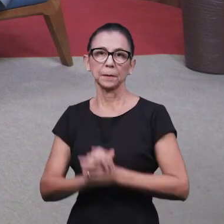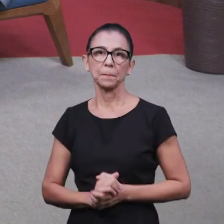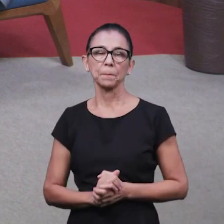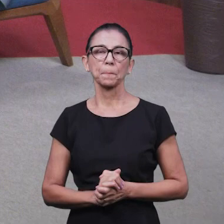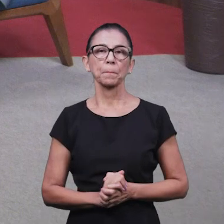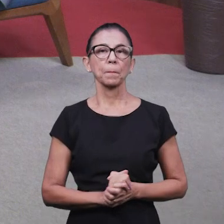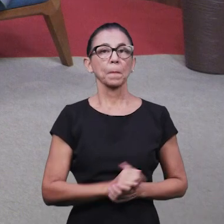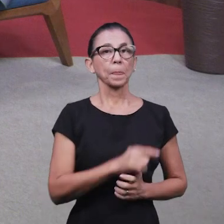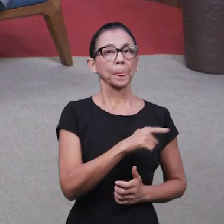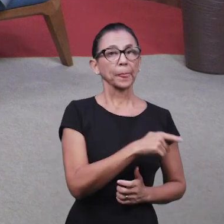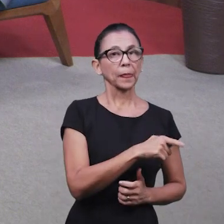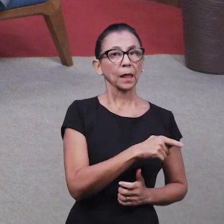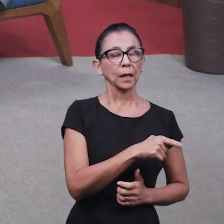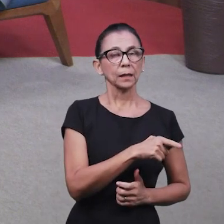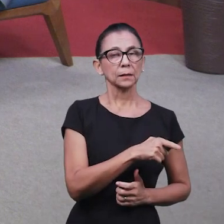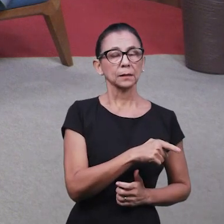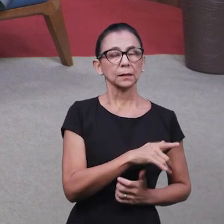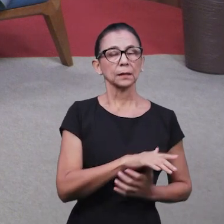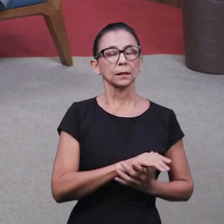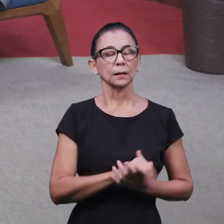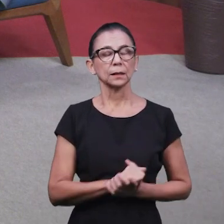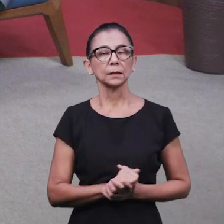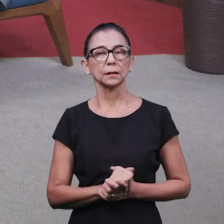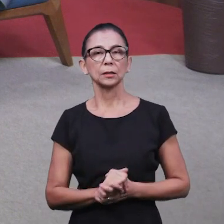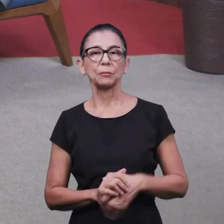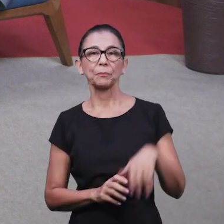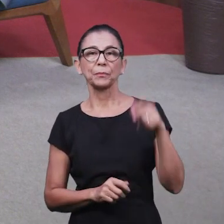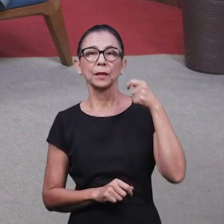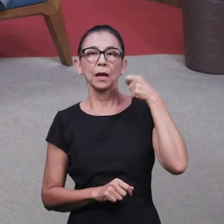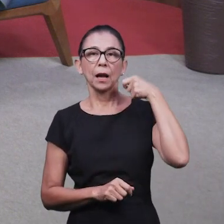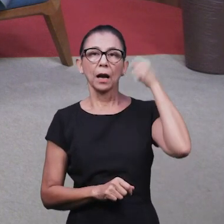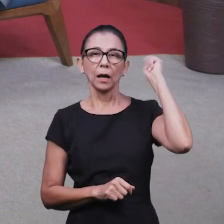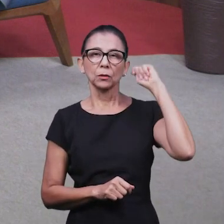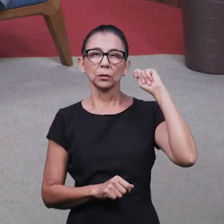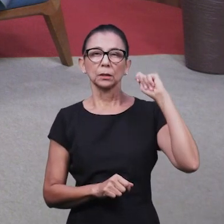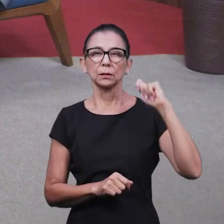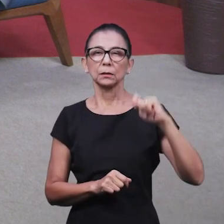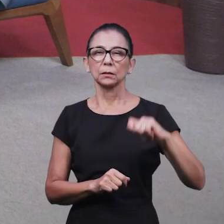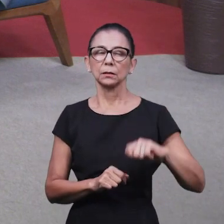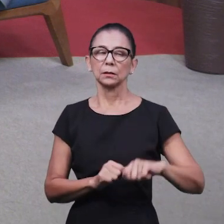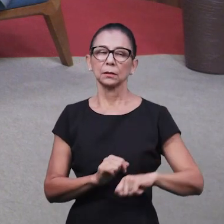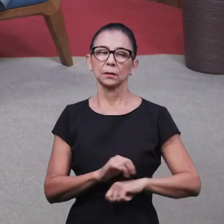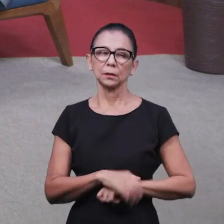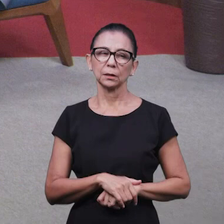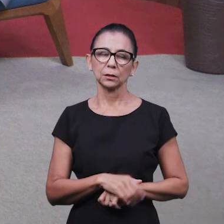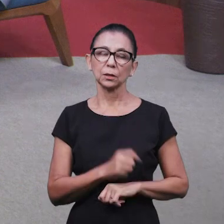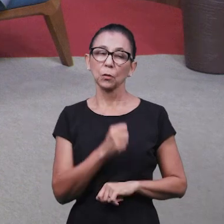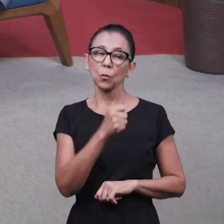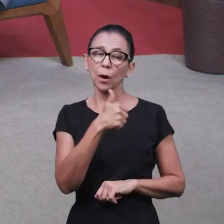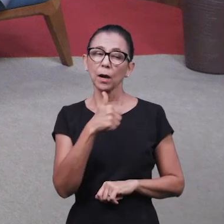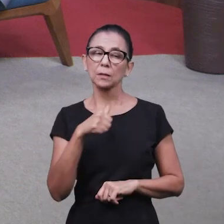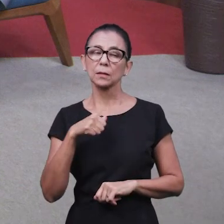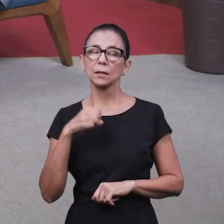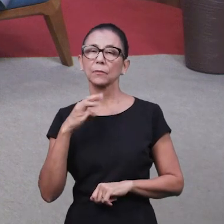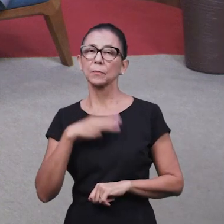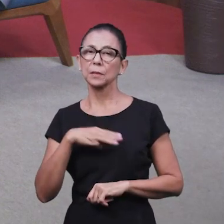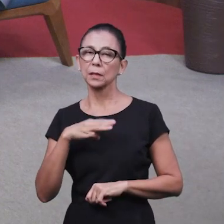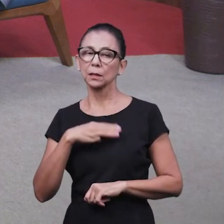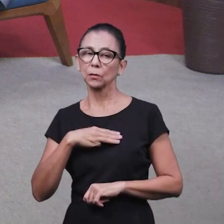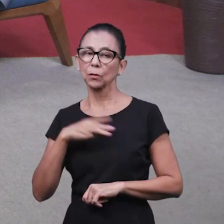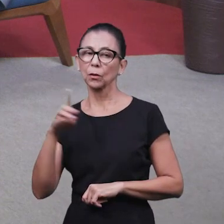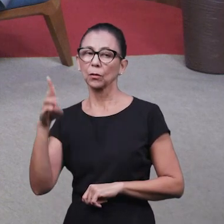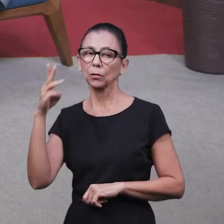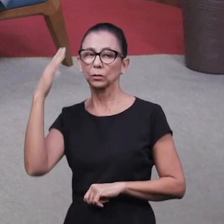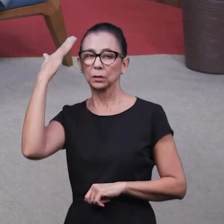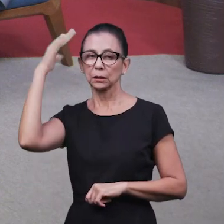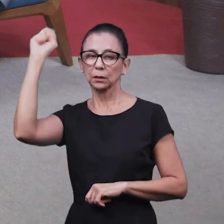Adonias ainda esteve debaixo de um ato da misericórdia de Salomão, porque disse a respeito dele: se ele